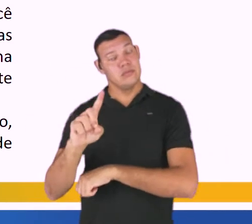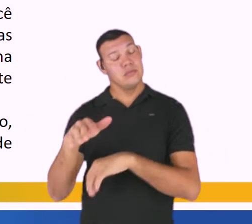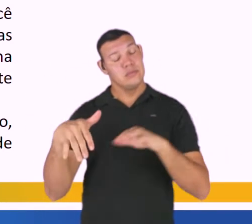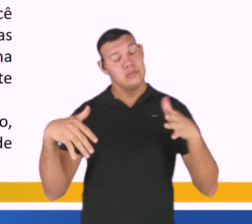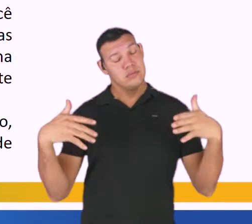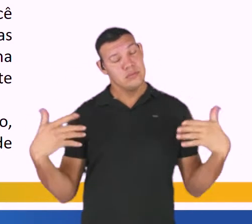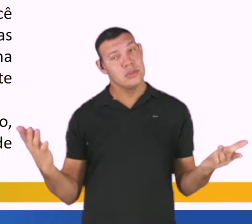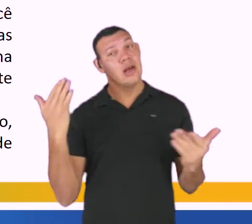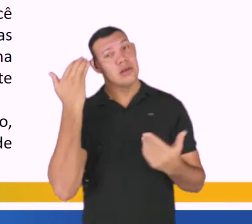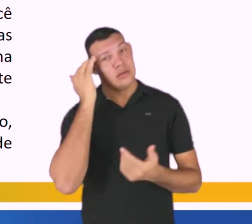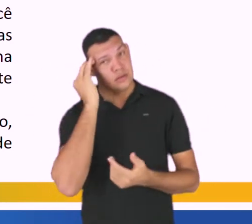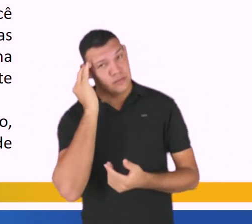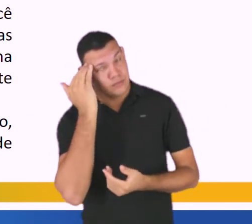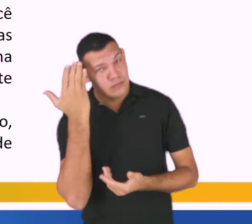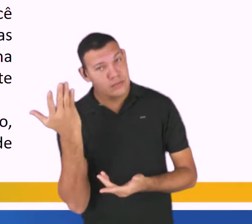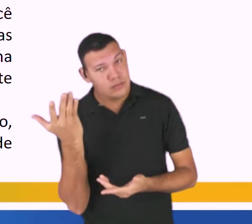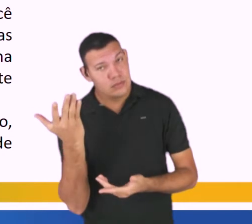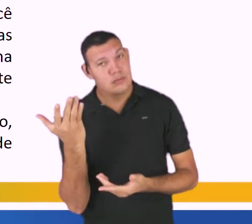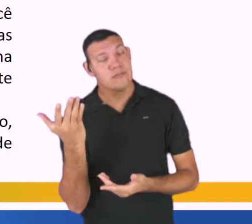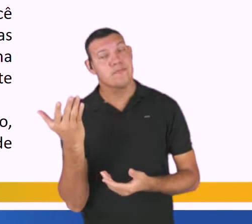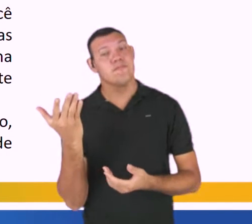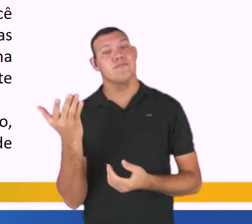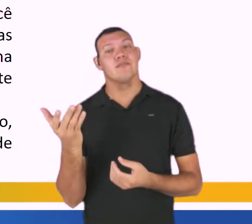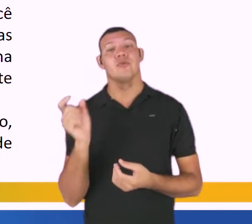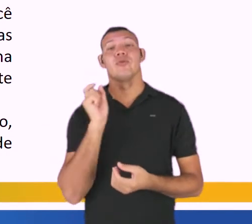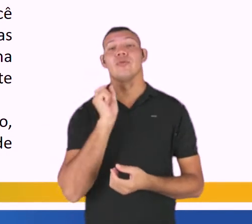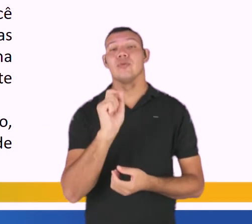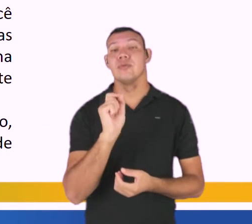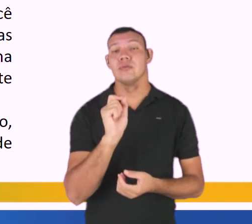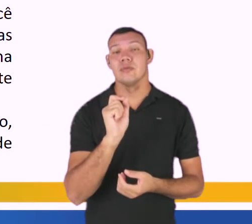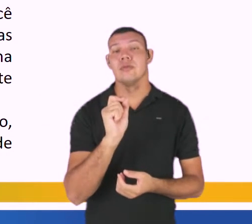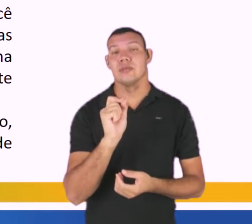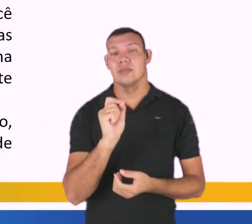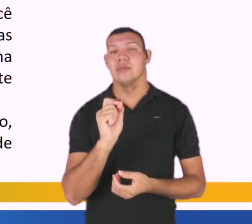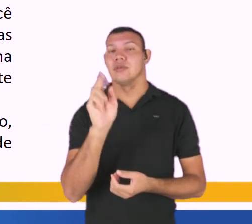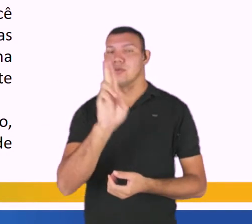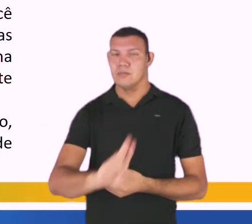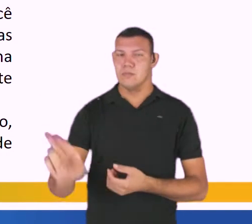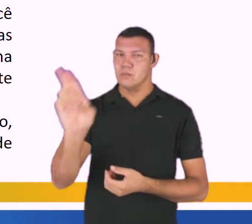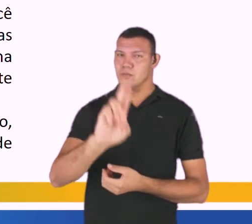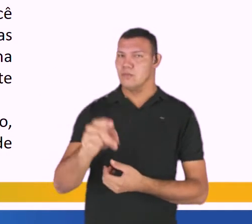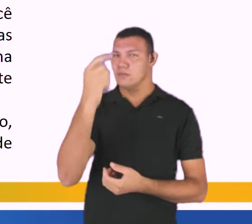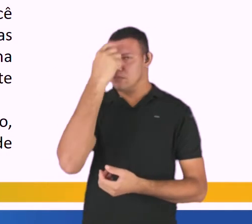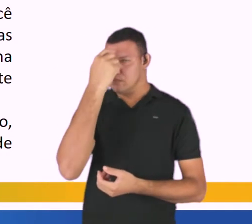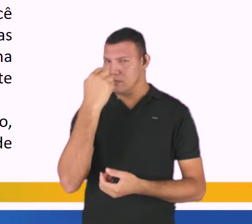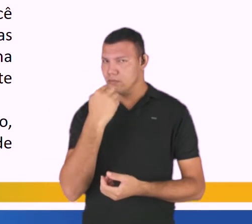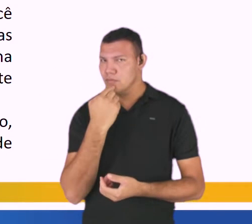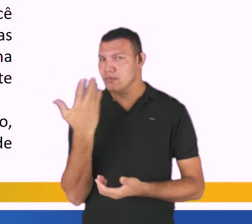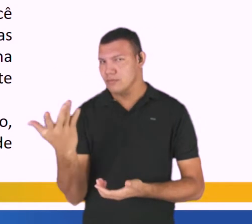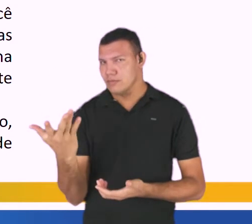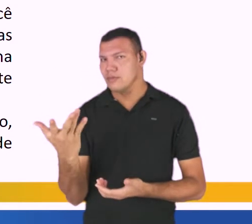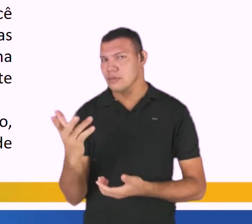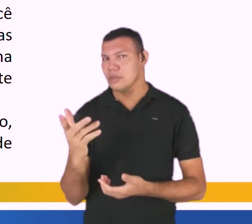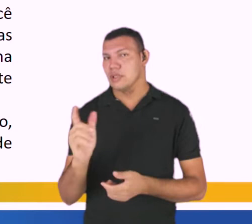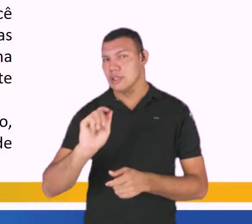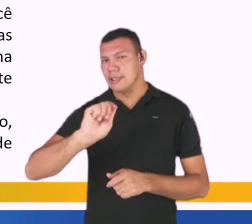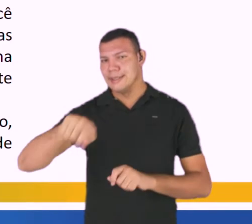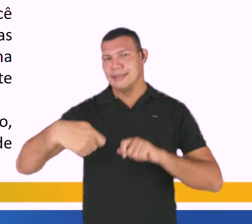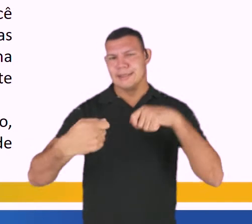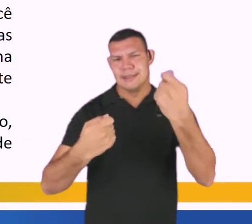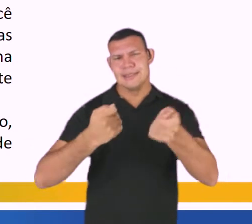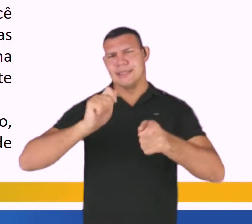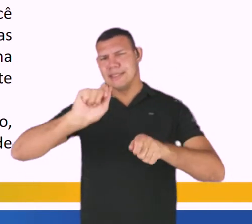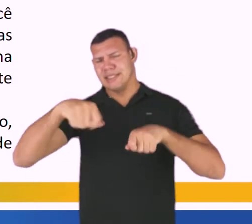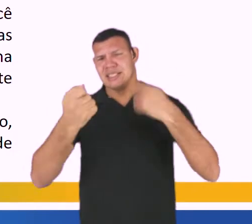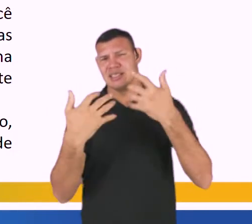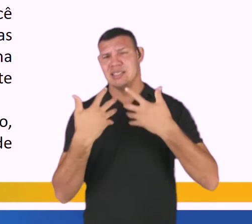Portanto, entenda, ela basicamente vai lidar com imagens, tá? Esses sinais podem confundir um